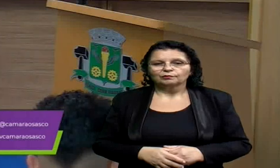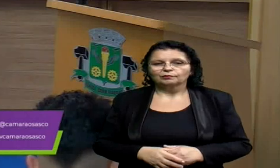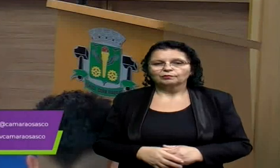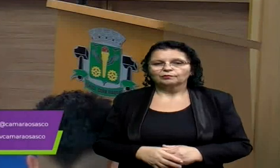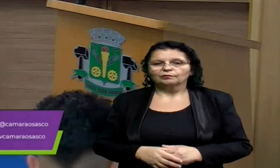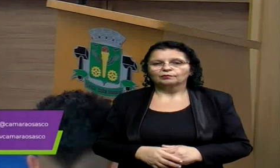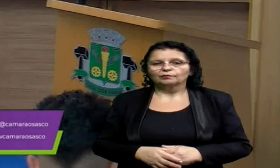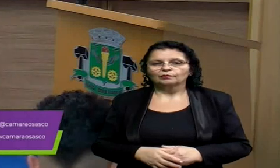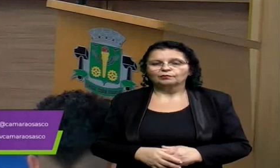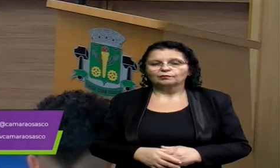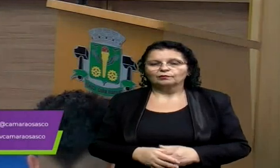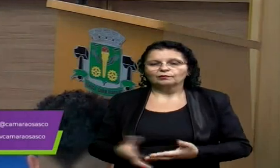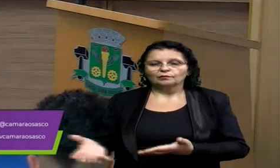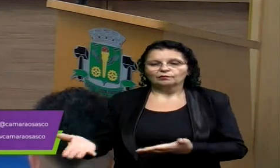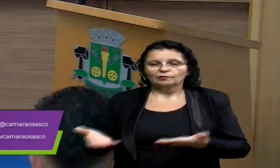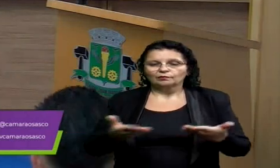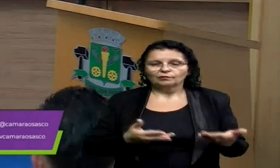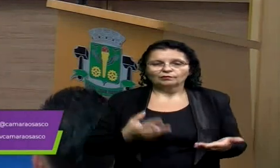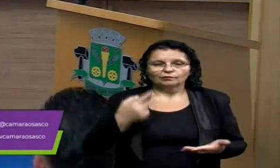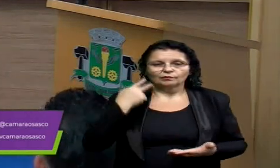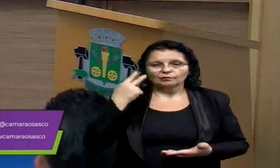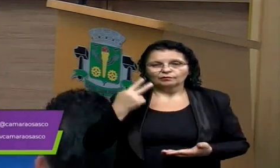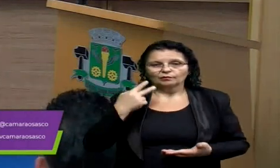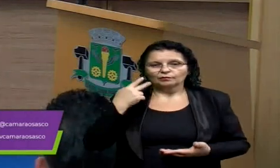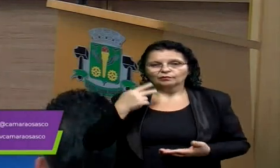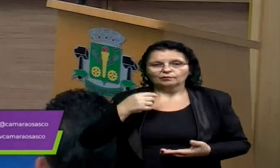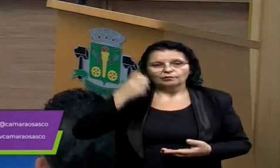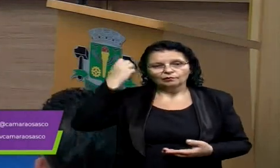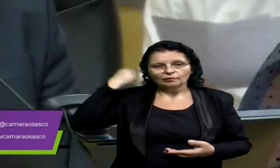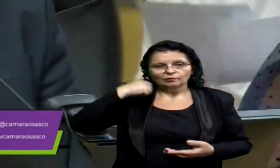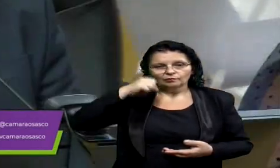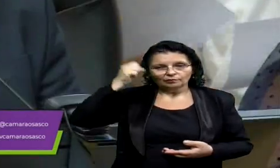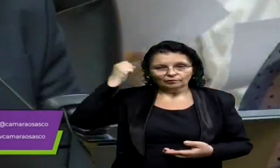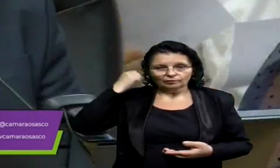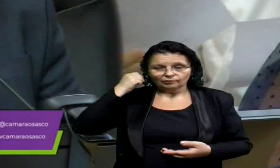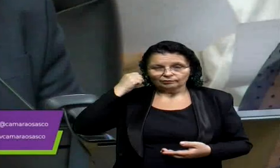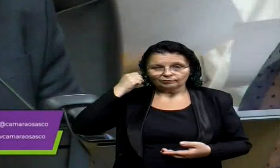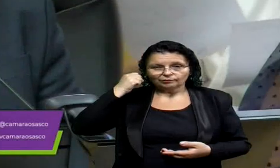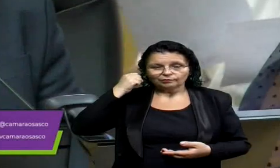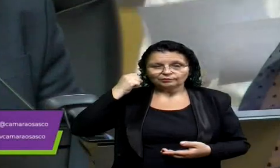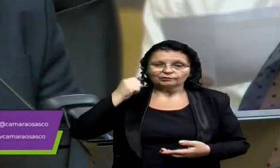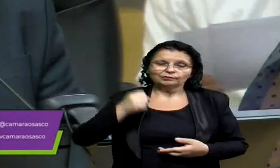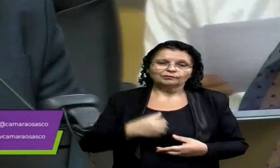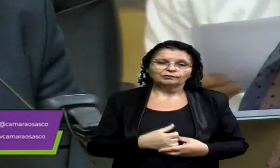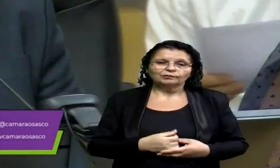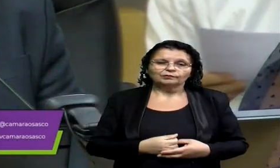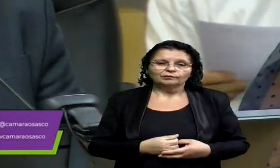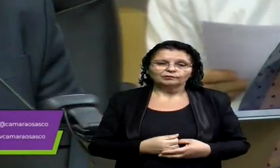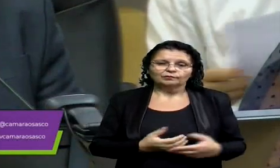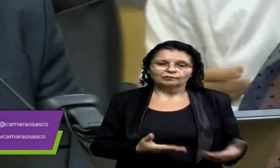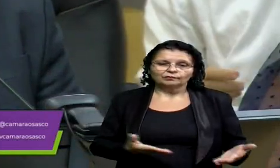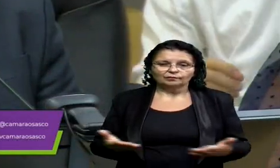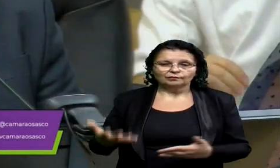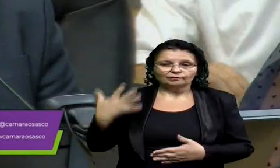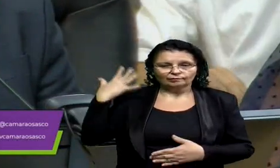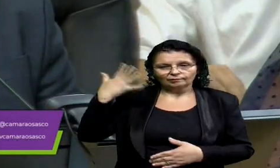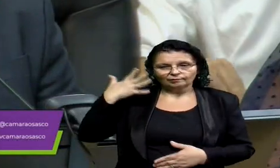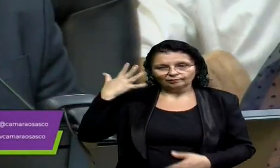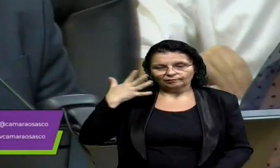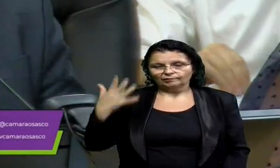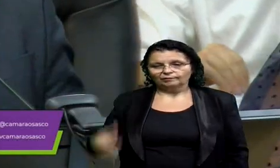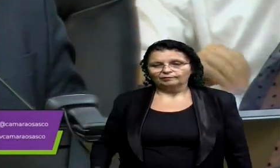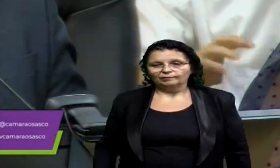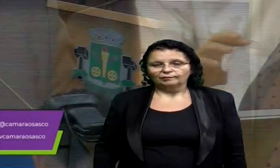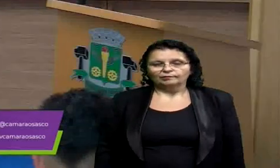assessor convido a nobre vereadora pastora Cristiane selegato fazer uso da